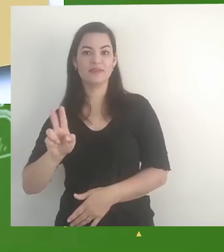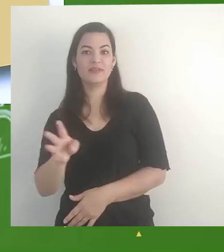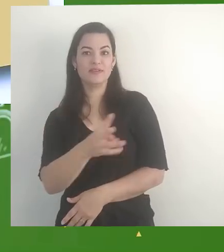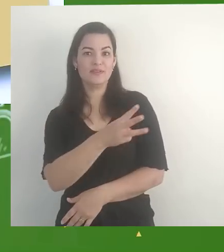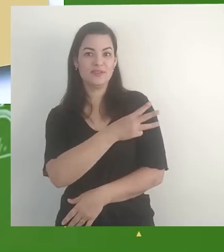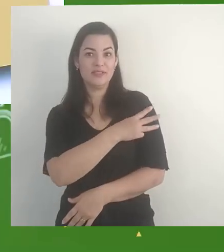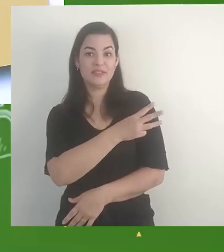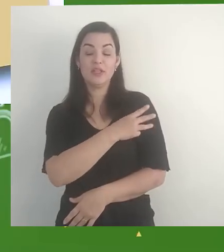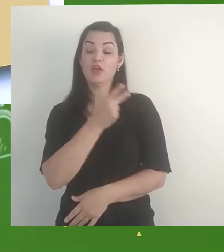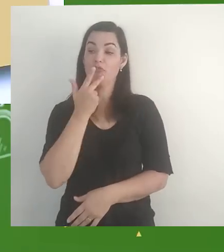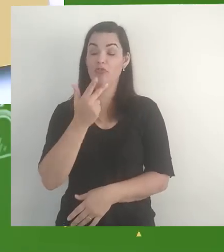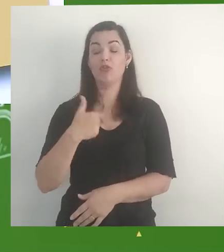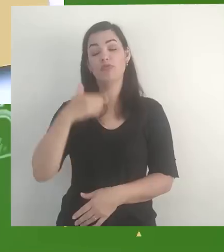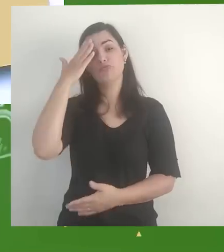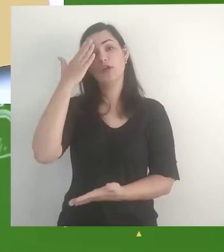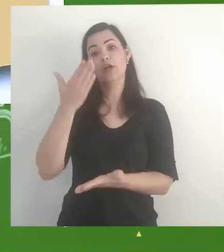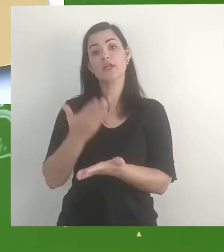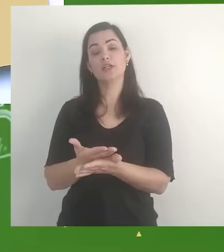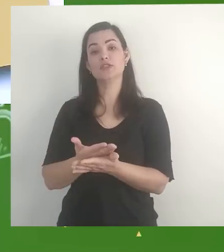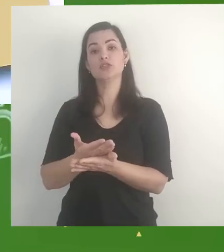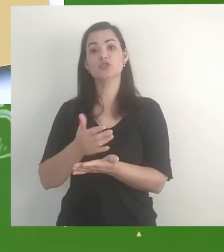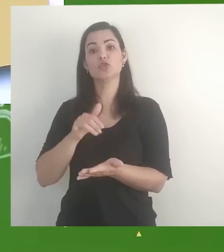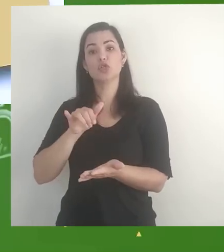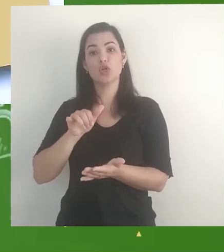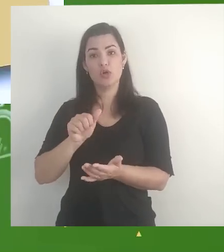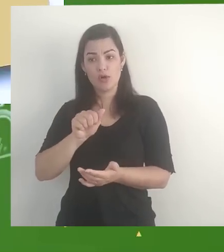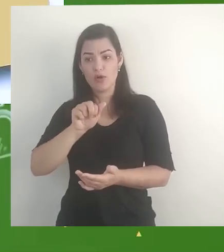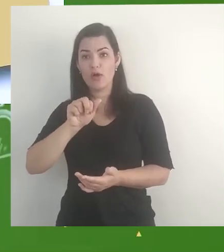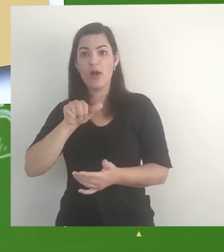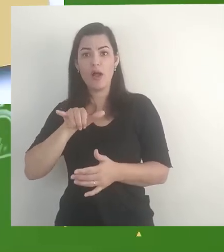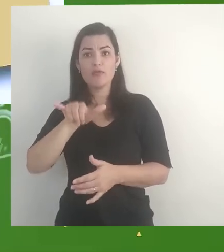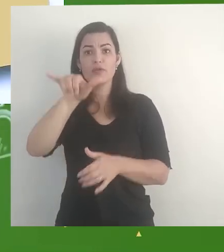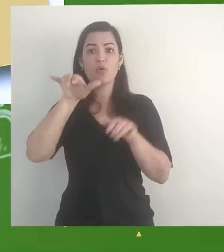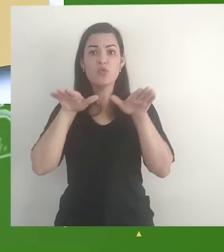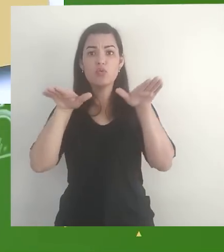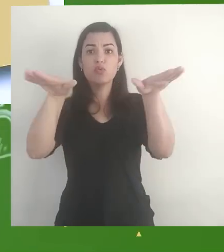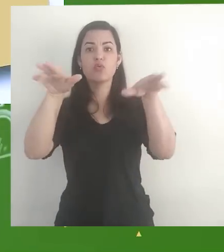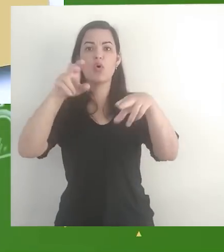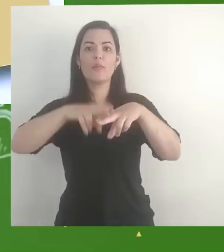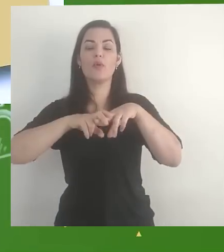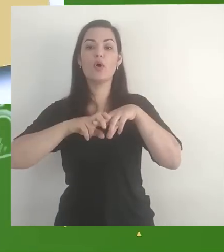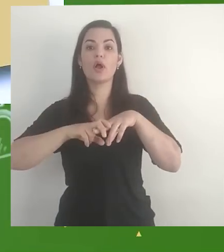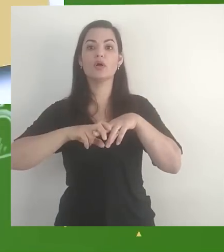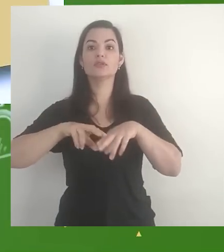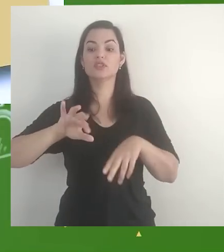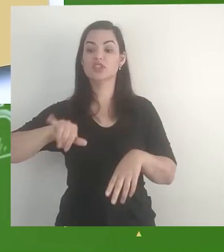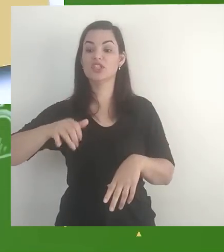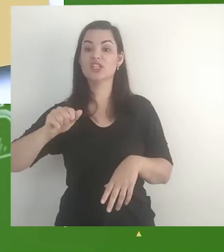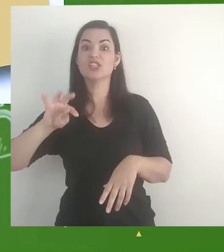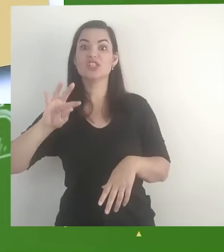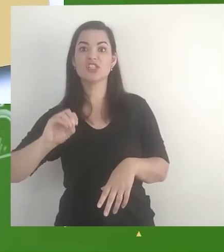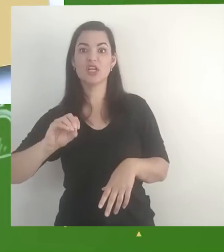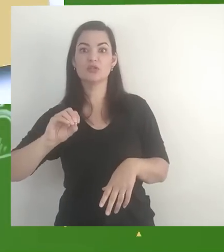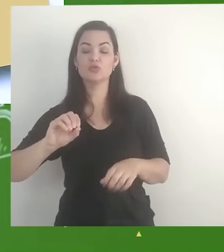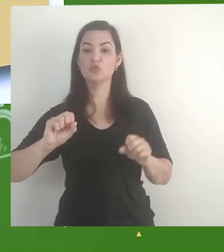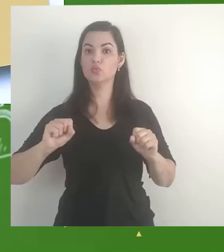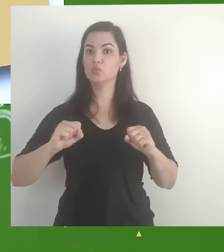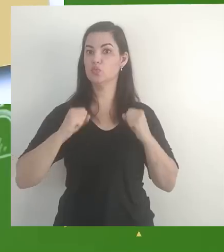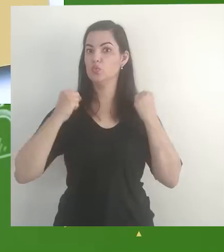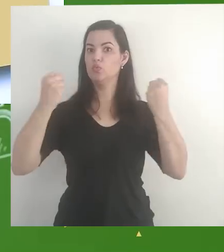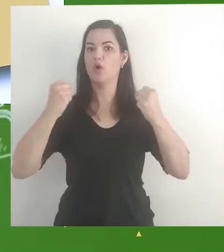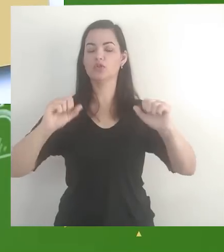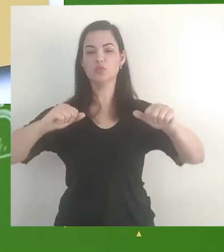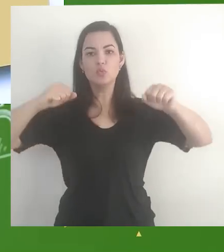ar por causa do seu super jato e ainda por causa da sua forma aerodinâmica. E o